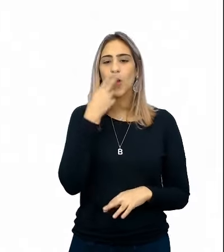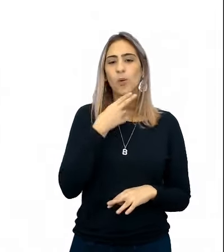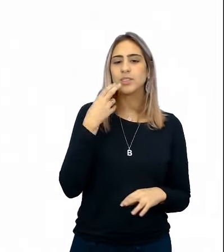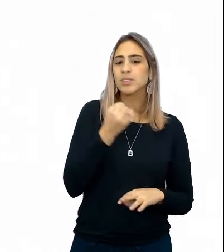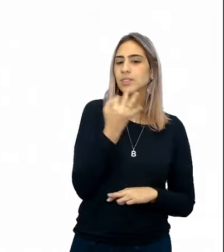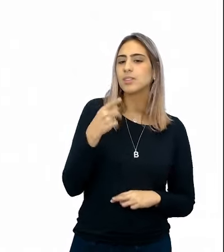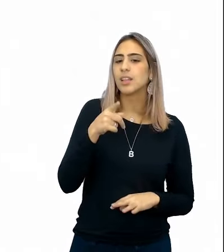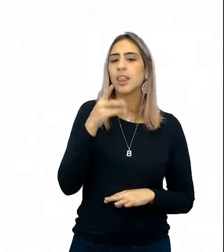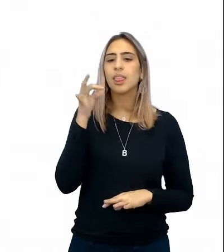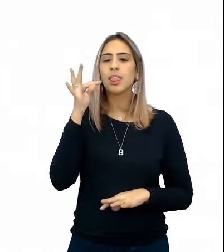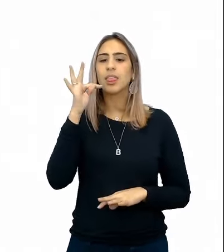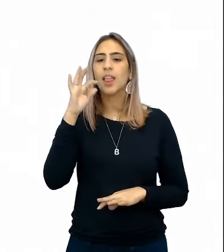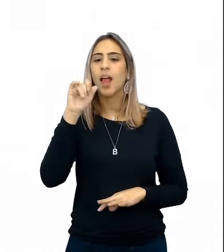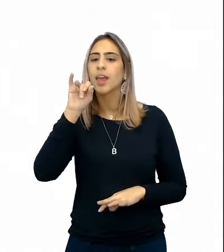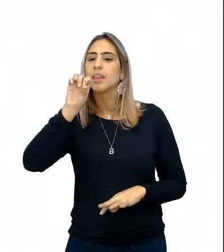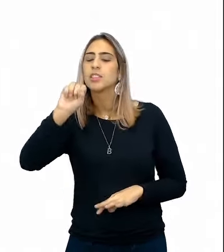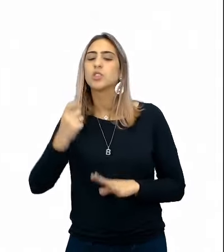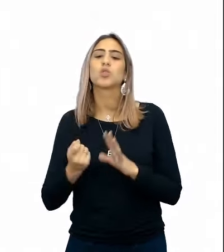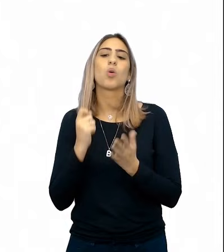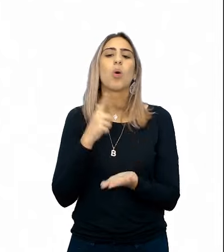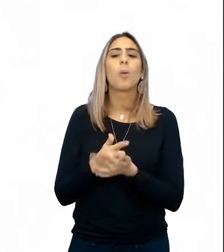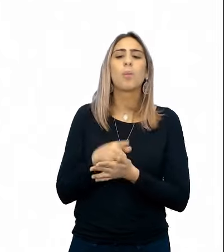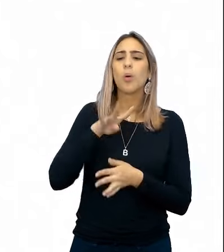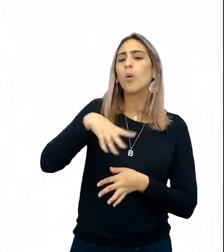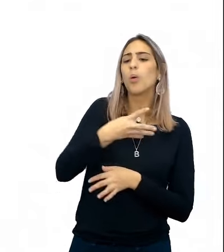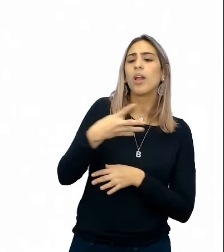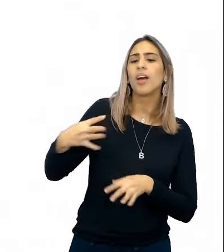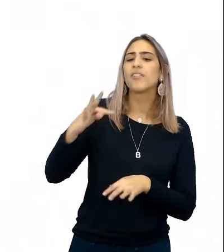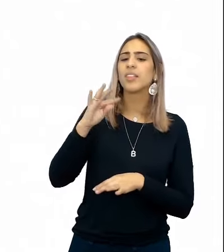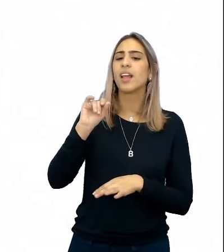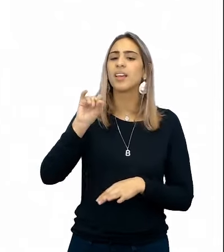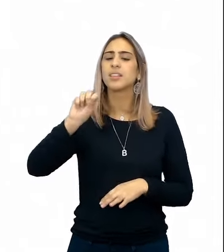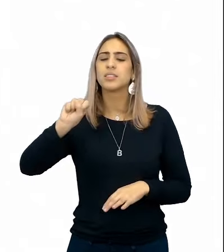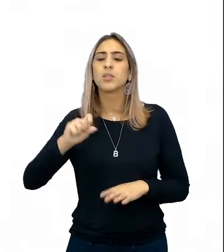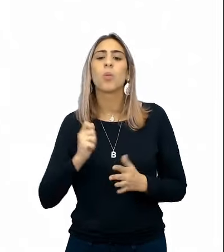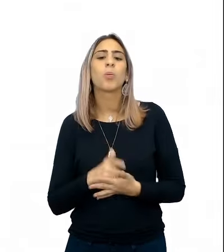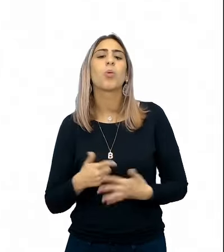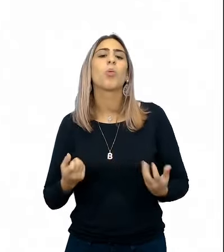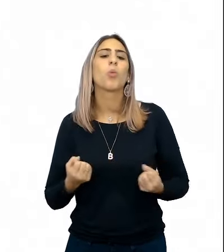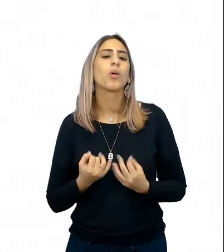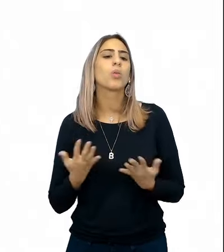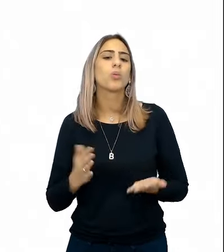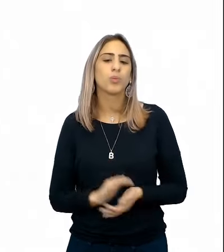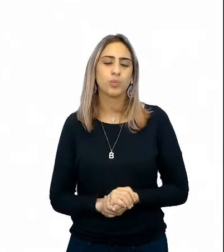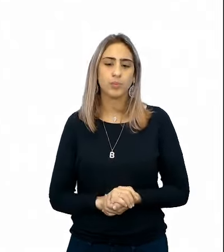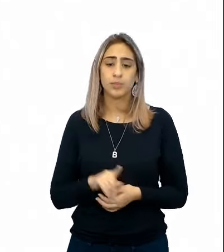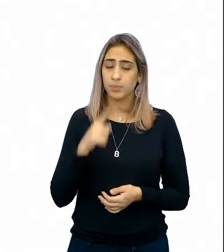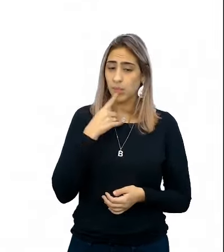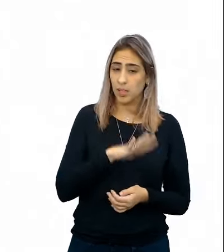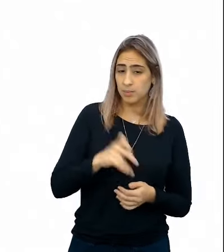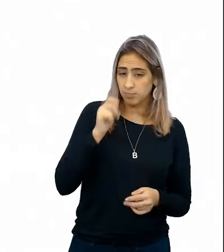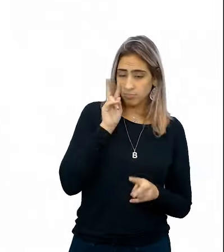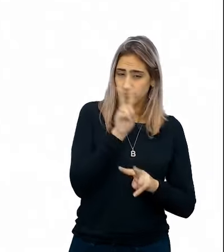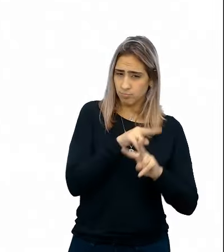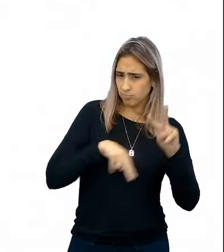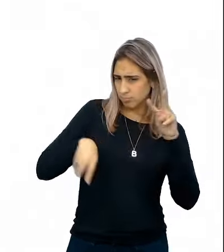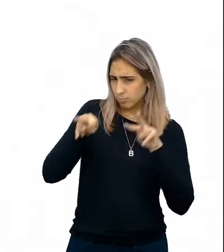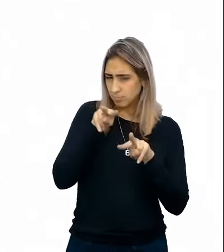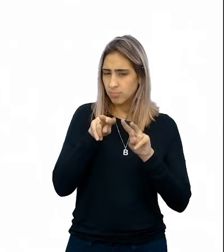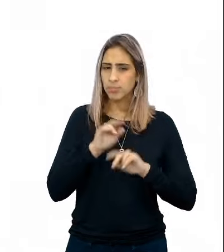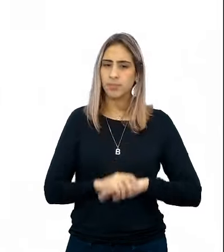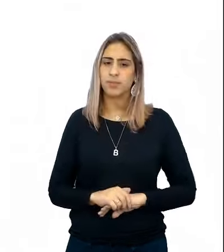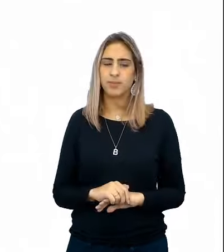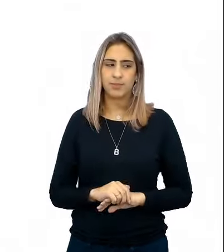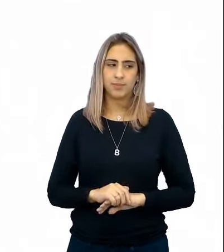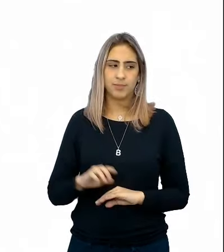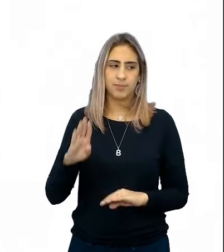comprou? De acordo com o gráfico, quantos doces Thaís comprou? A criança precisa observar a